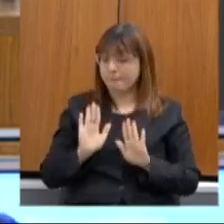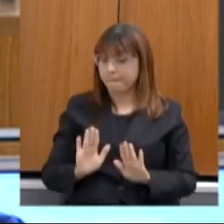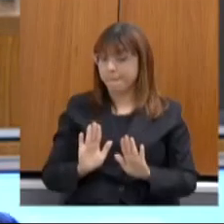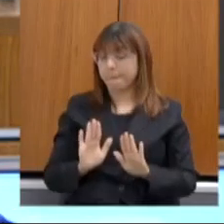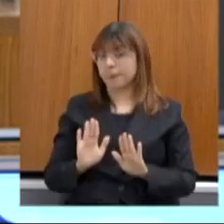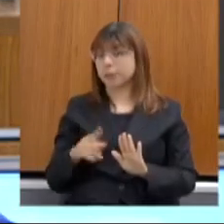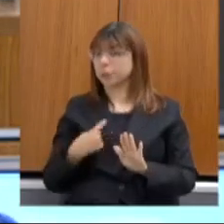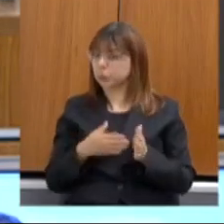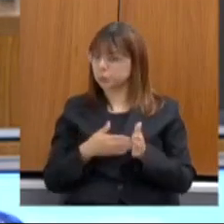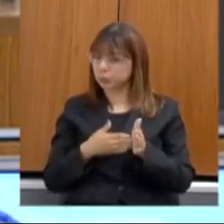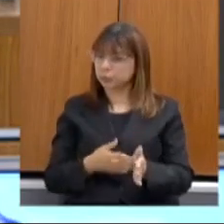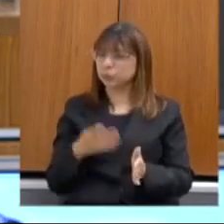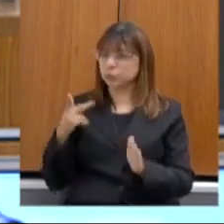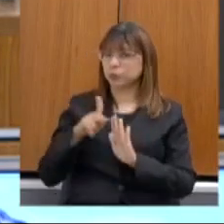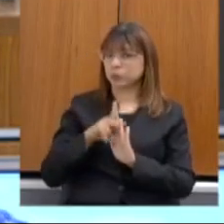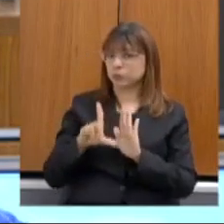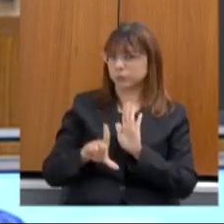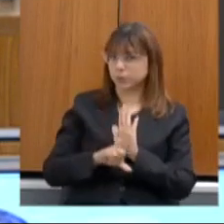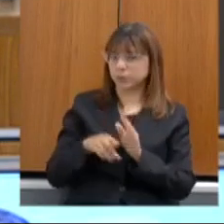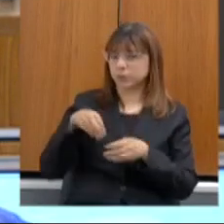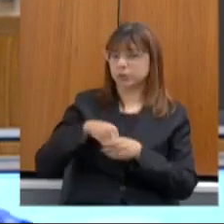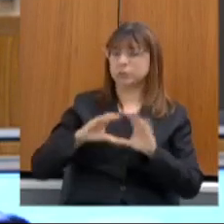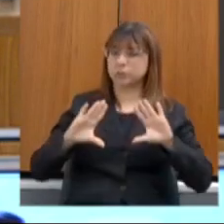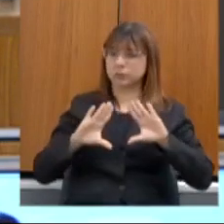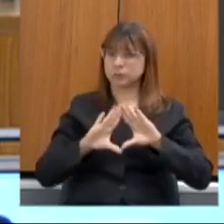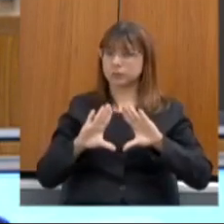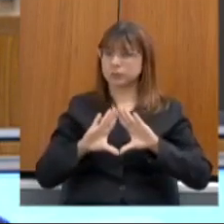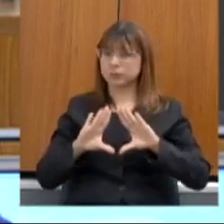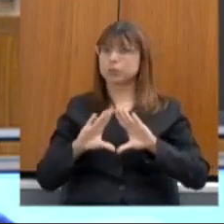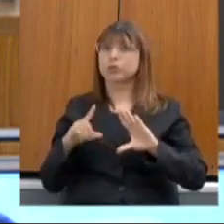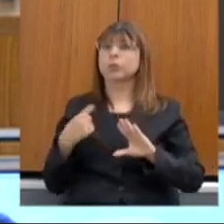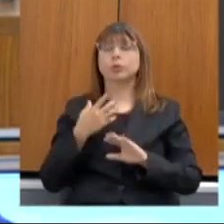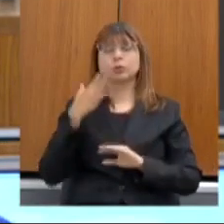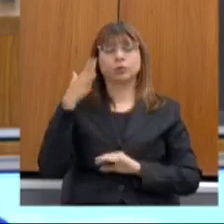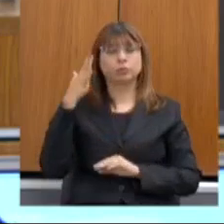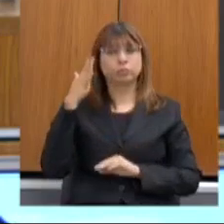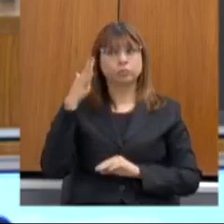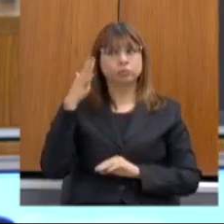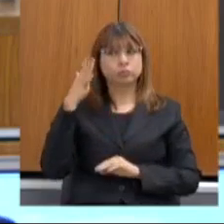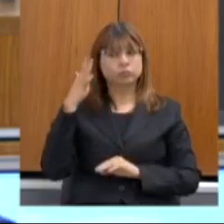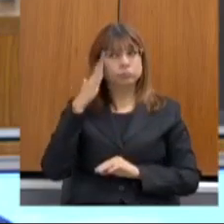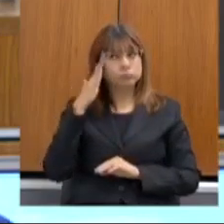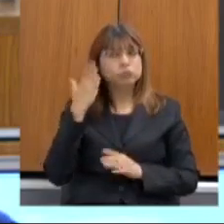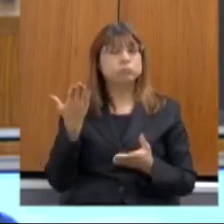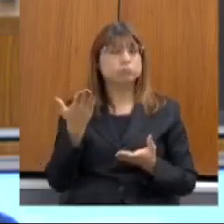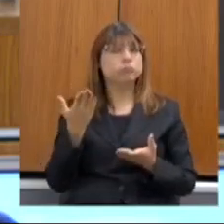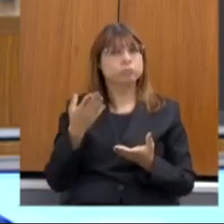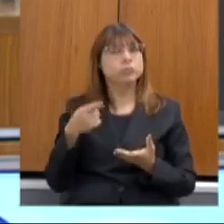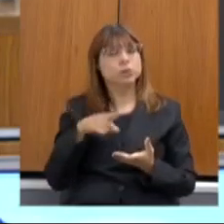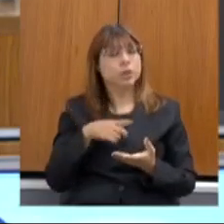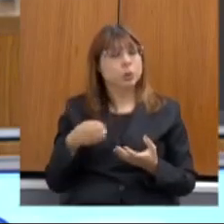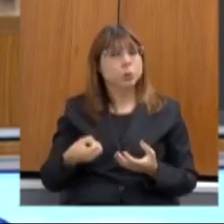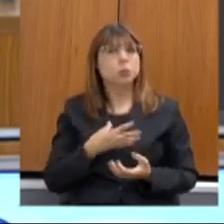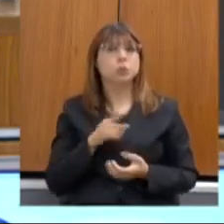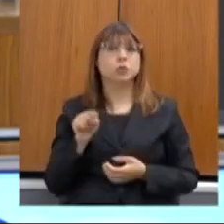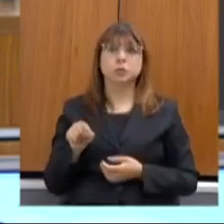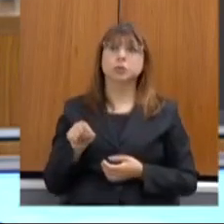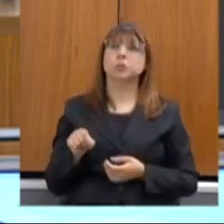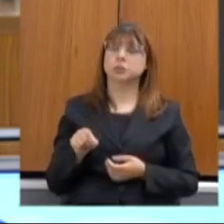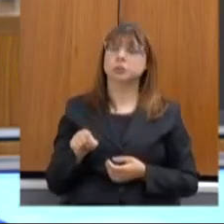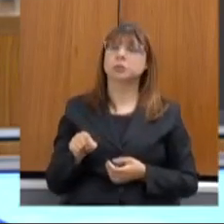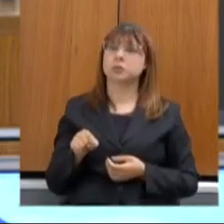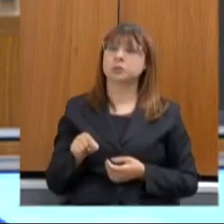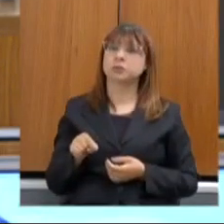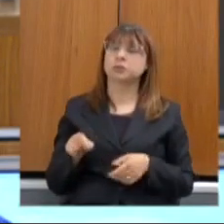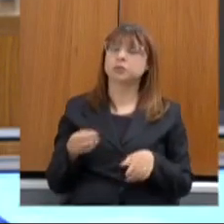acompanhado o seu PL aqui na casa e temos consciência das inovações que ele traz e do